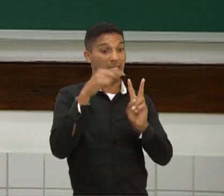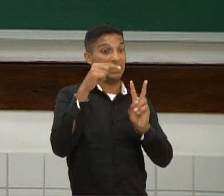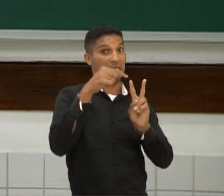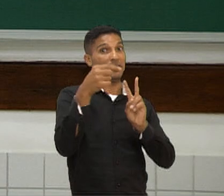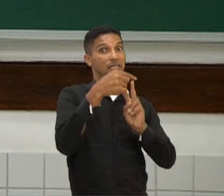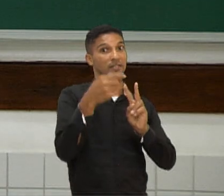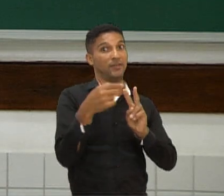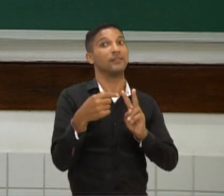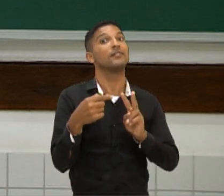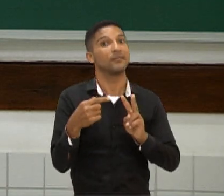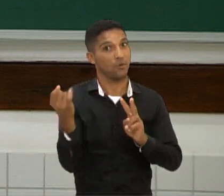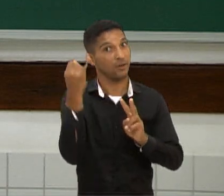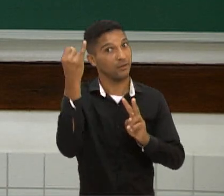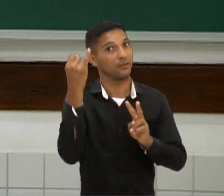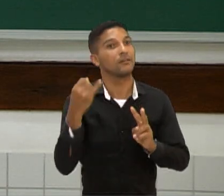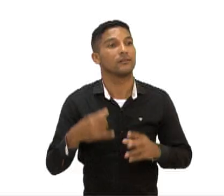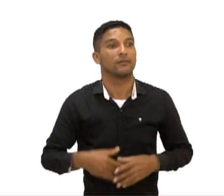Dona Mestra.